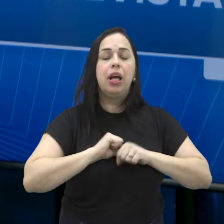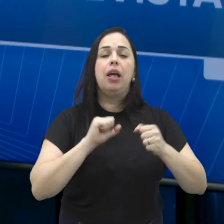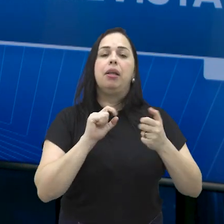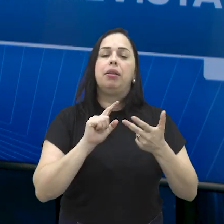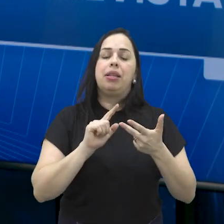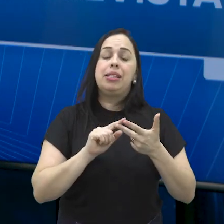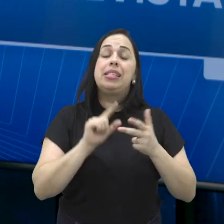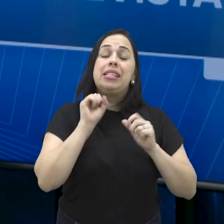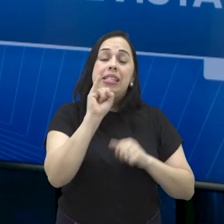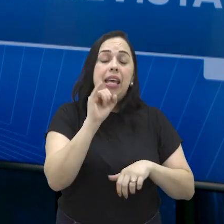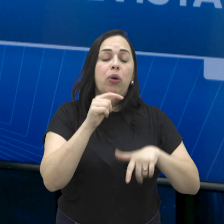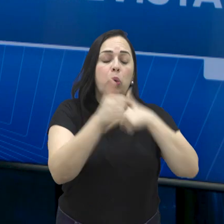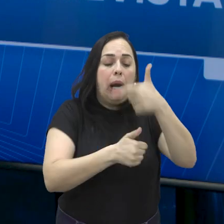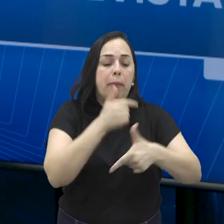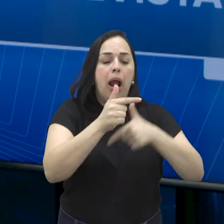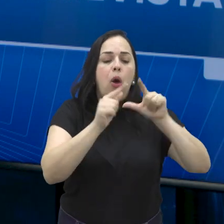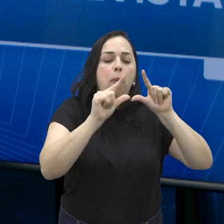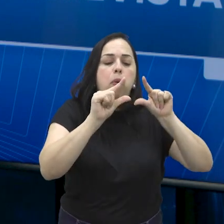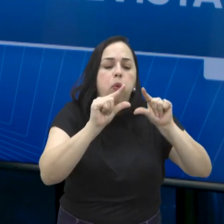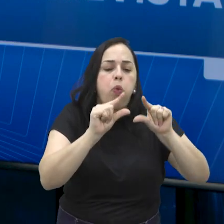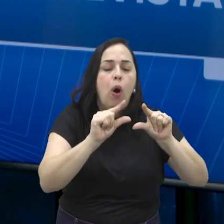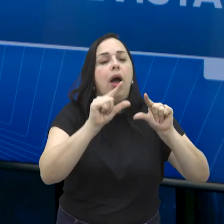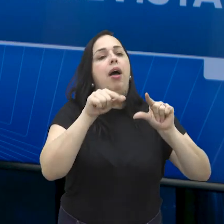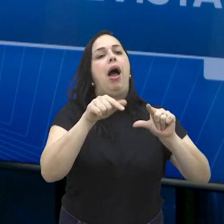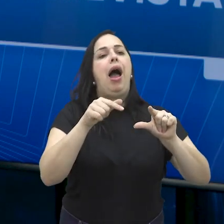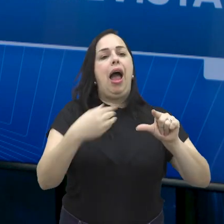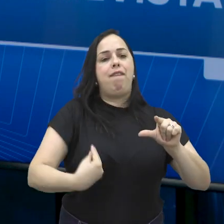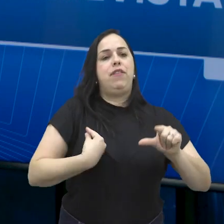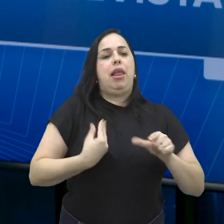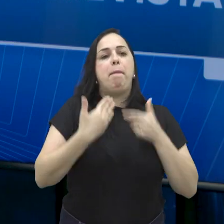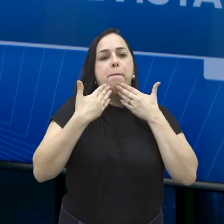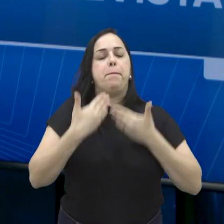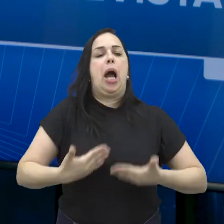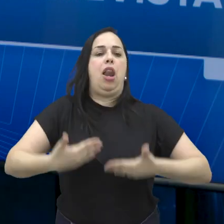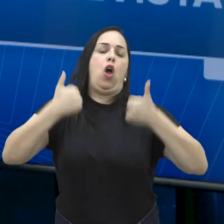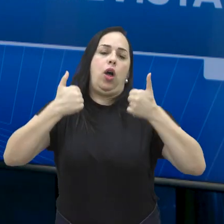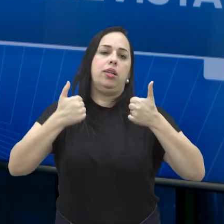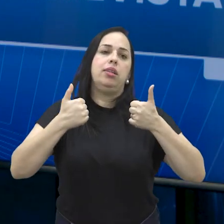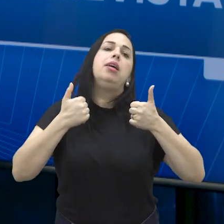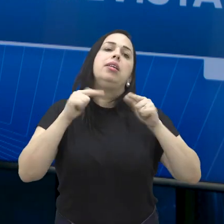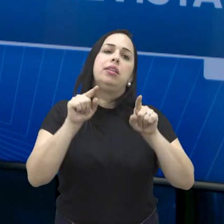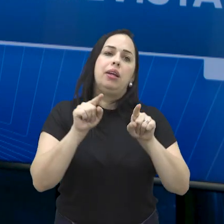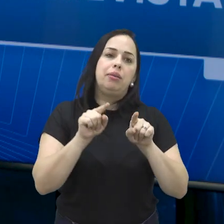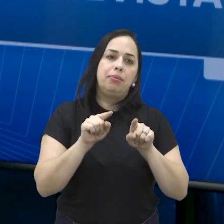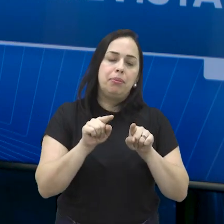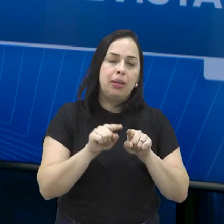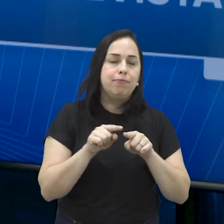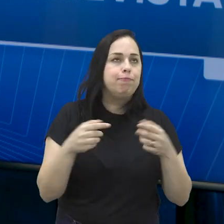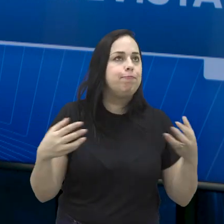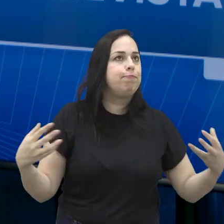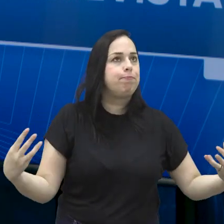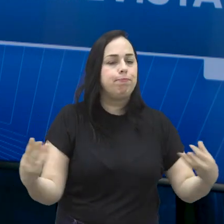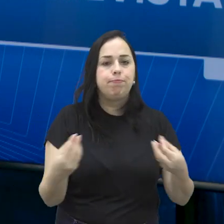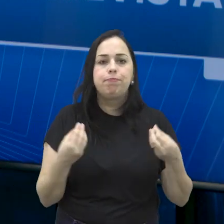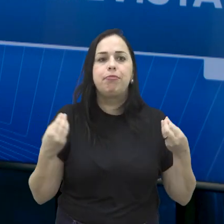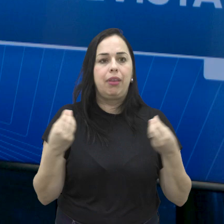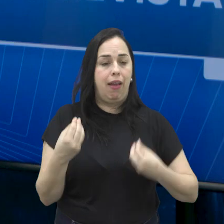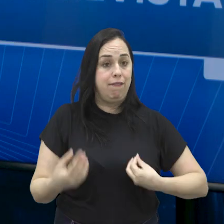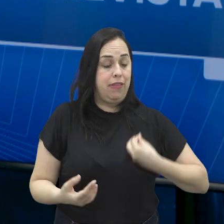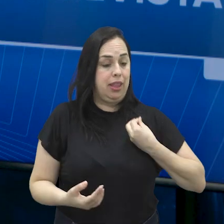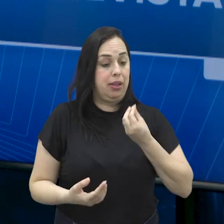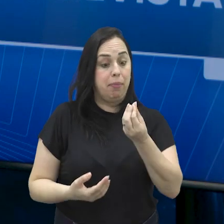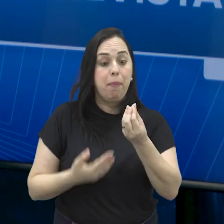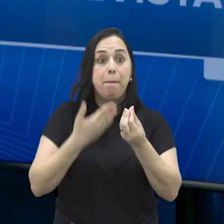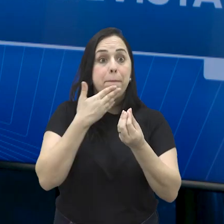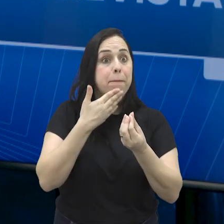melhora muito a trabalho do empregado, melhora muito a sua vida